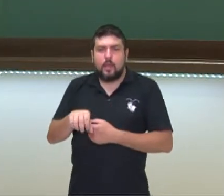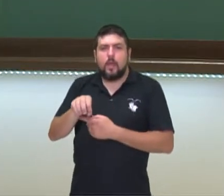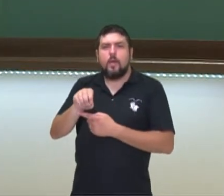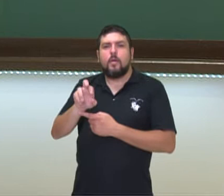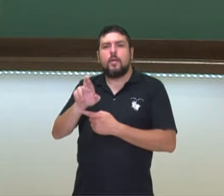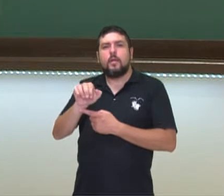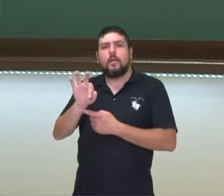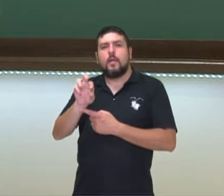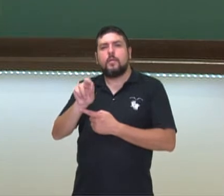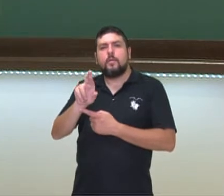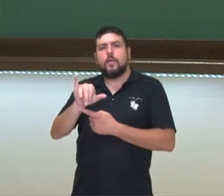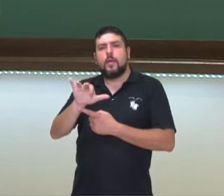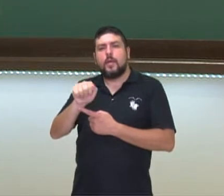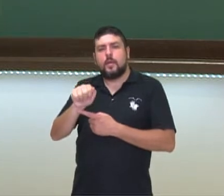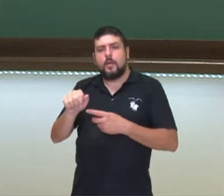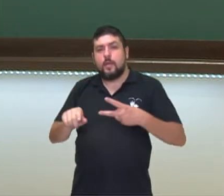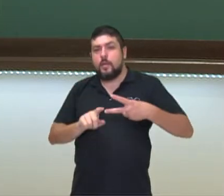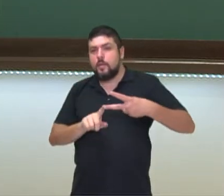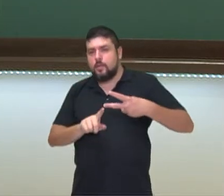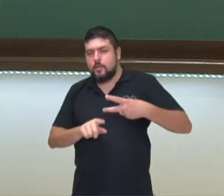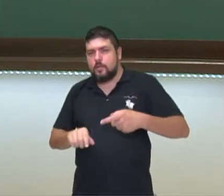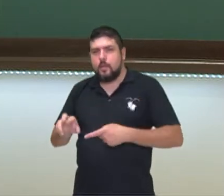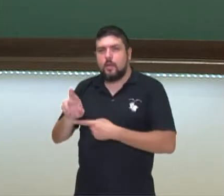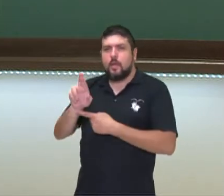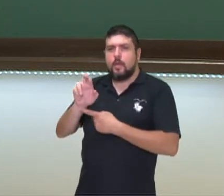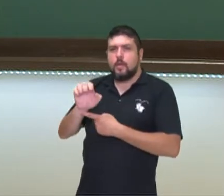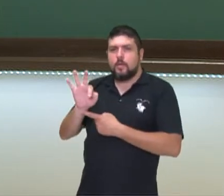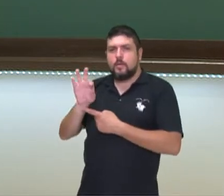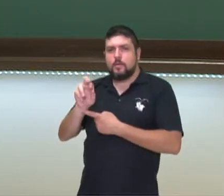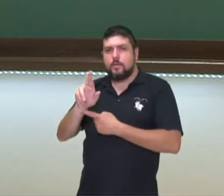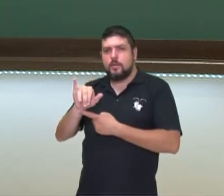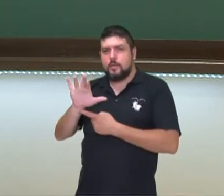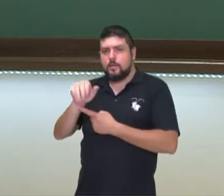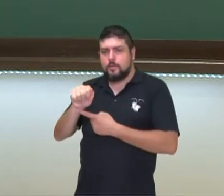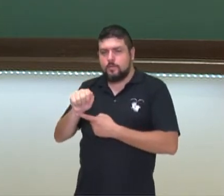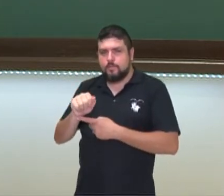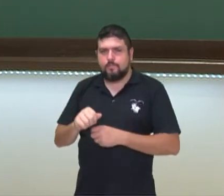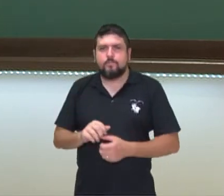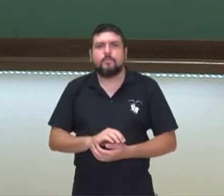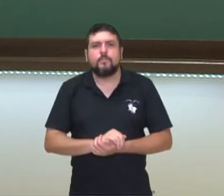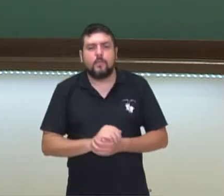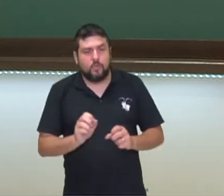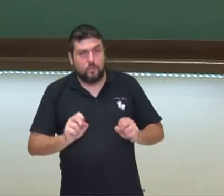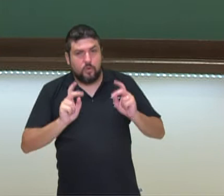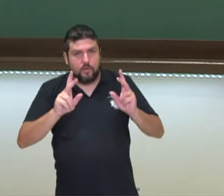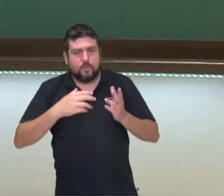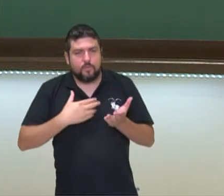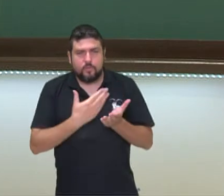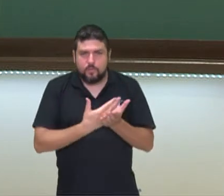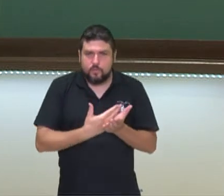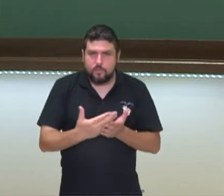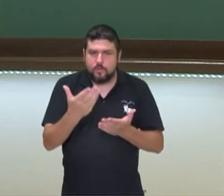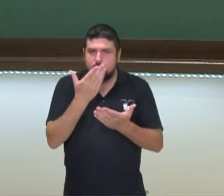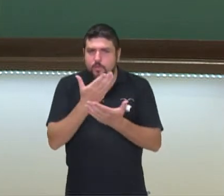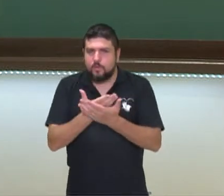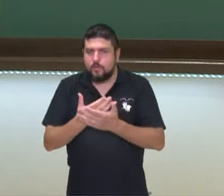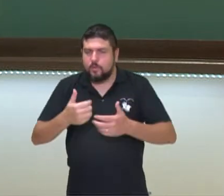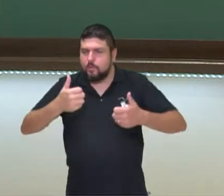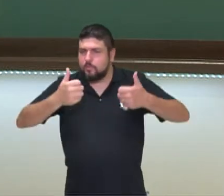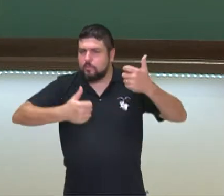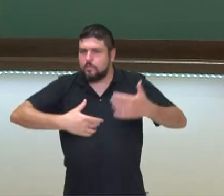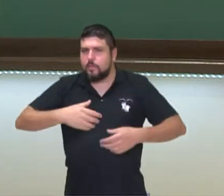vão trabalhar na sua vida. Então, prontos para essa nossa aula? Vamos com tudo para conversarmos sobre